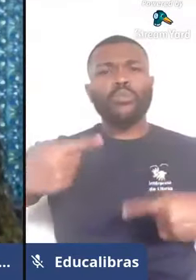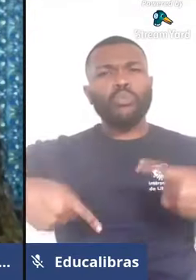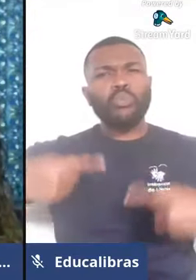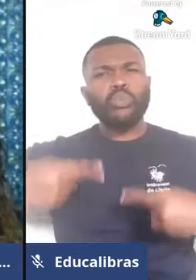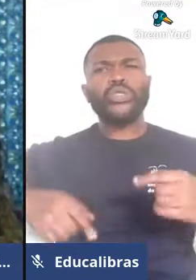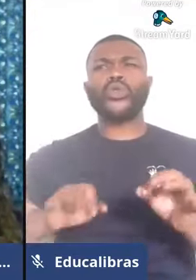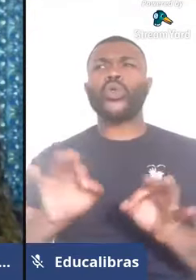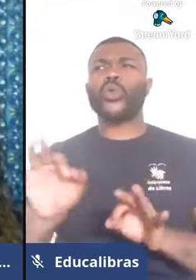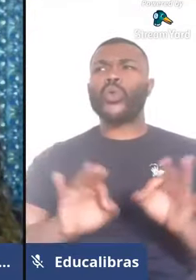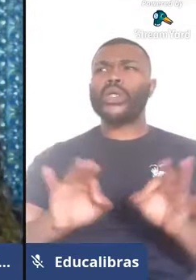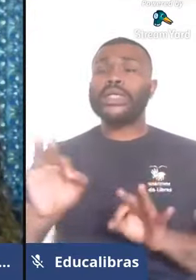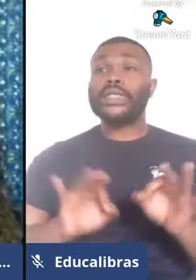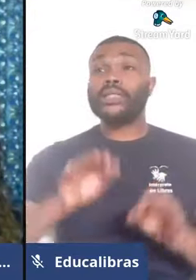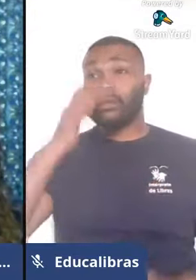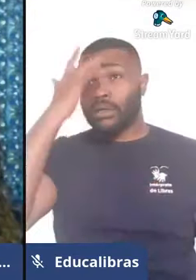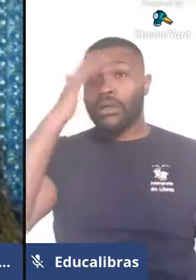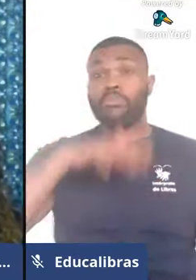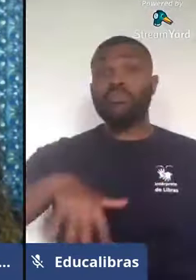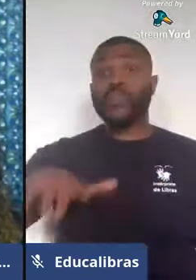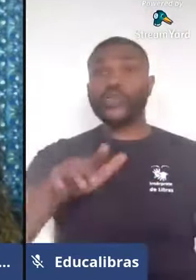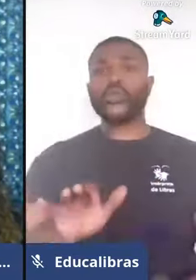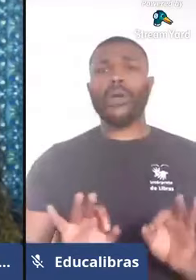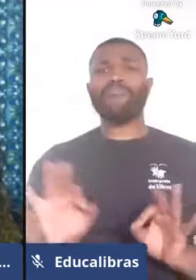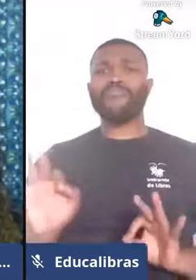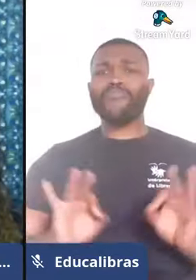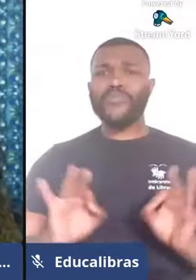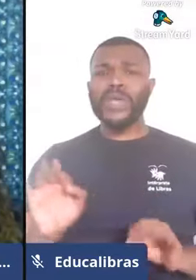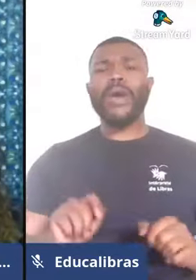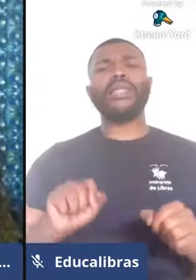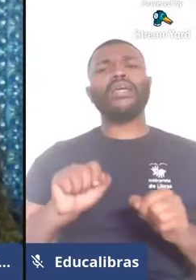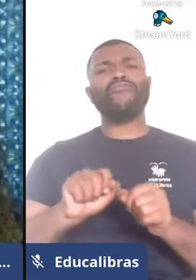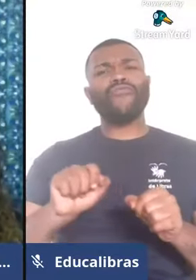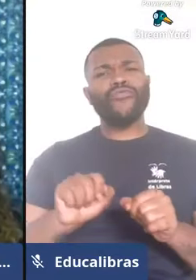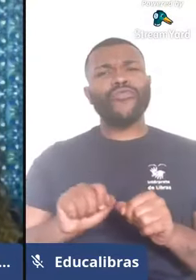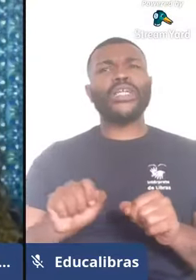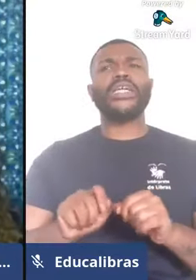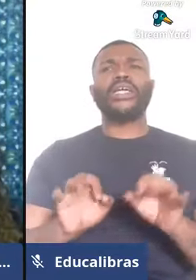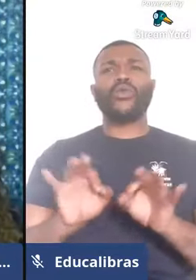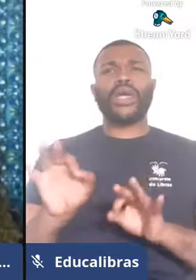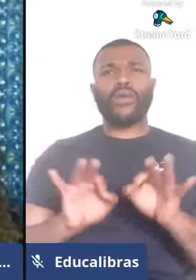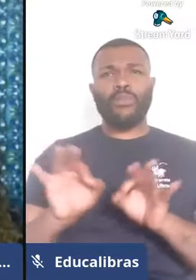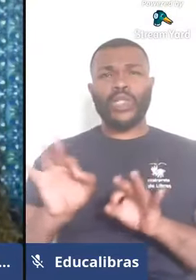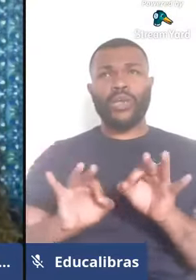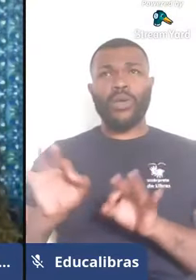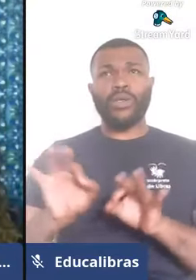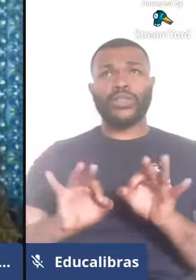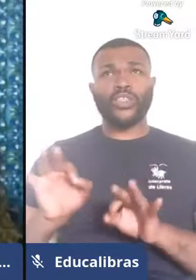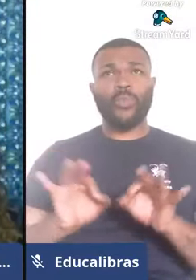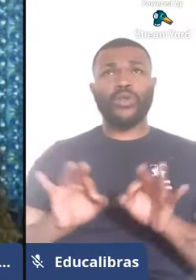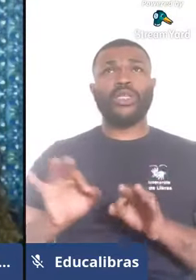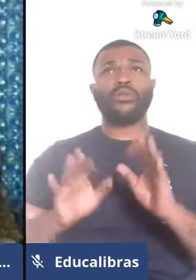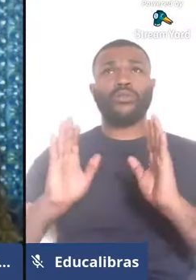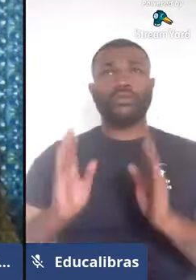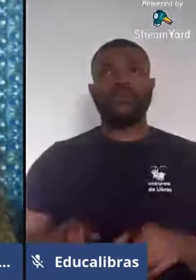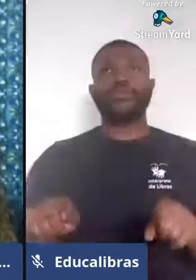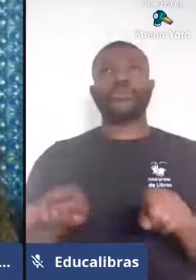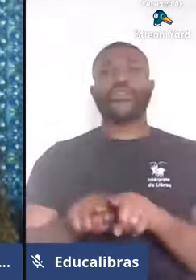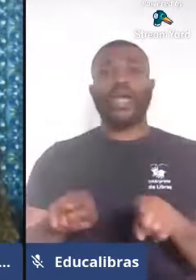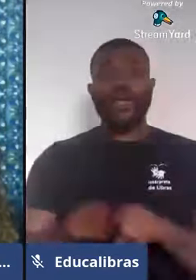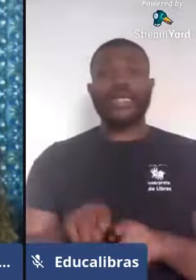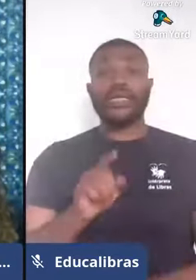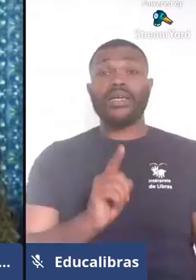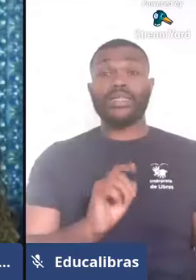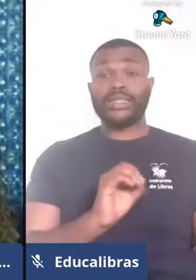de gente mais preparada para fazer essas formulações. Né? Por exemplo, 100% da